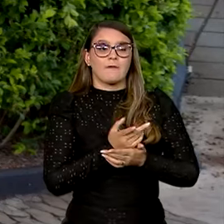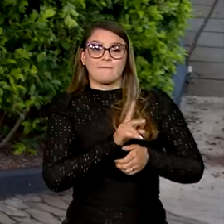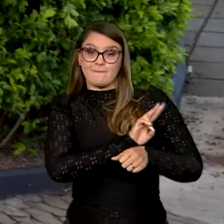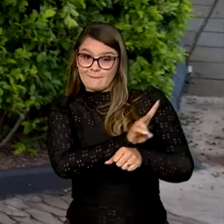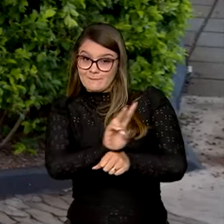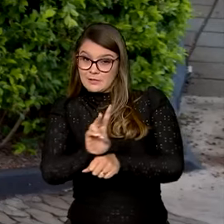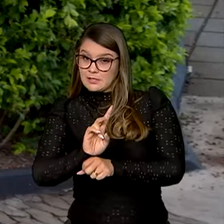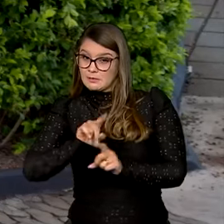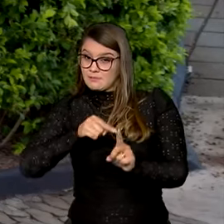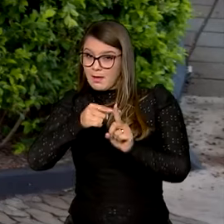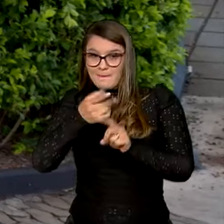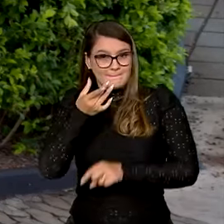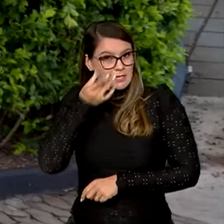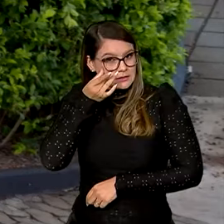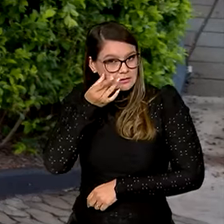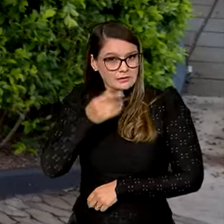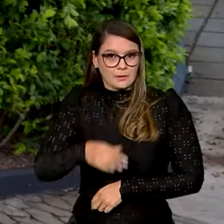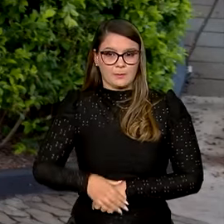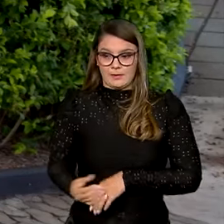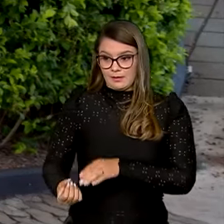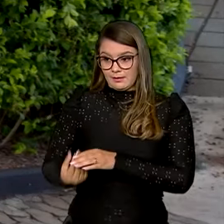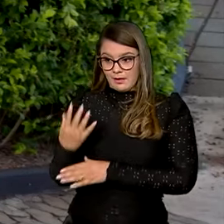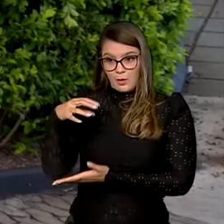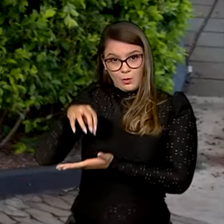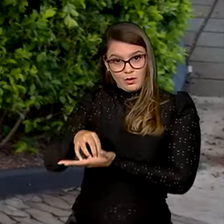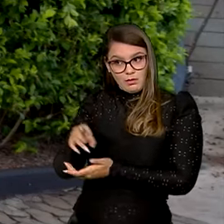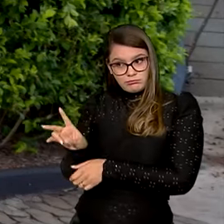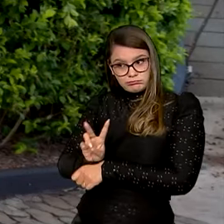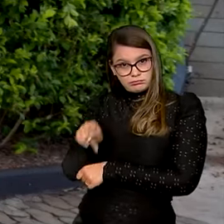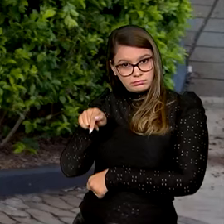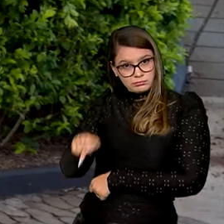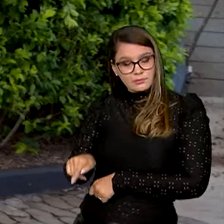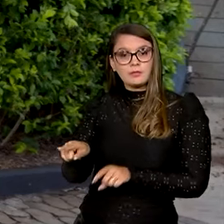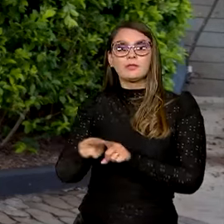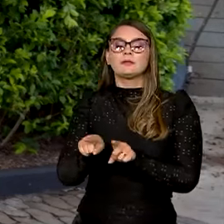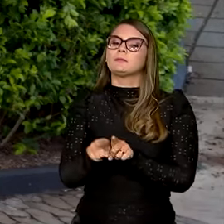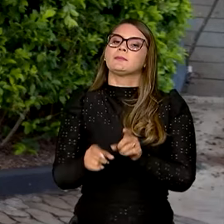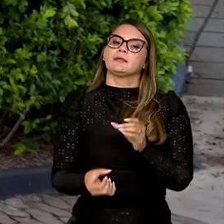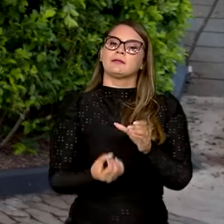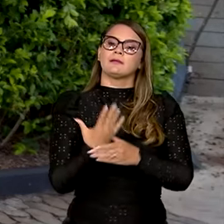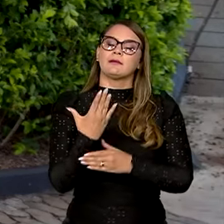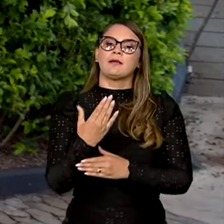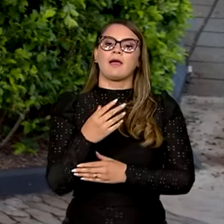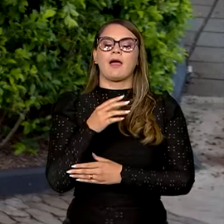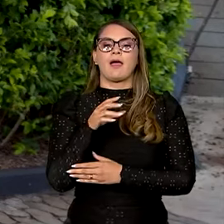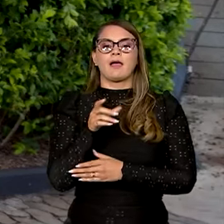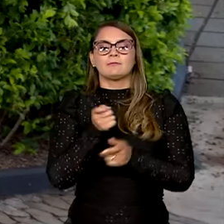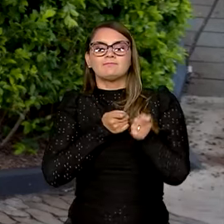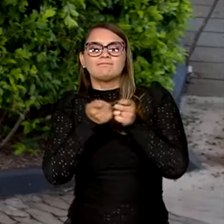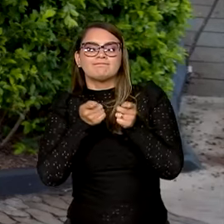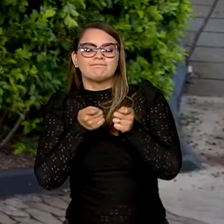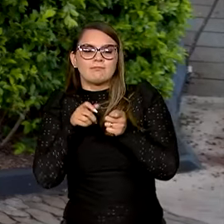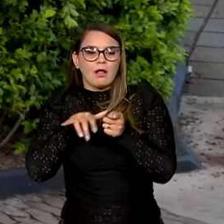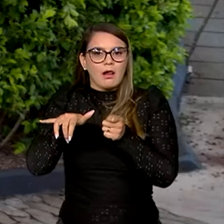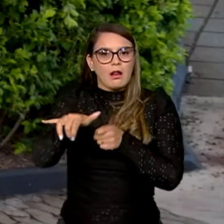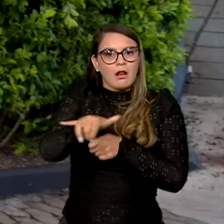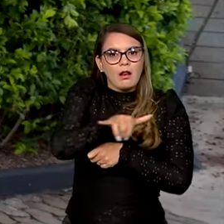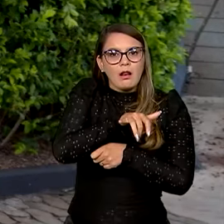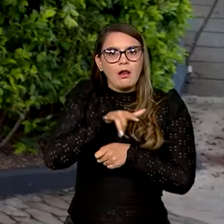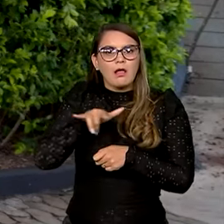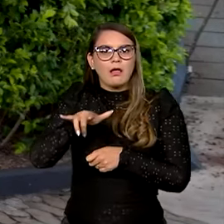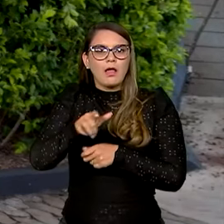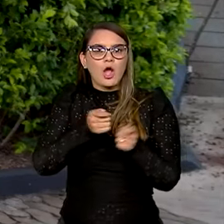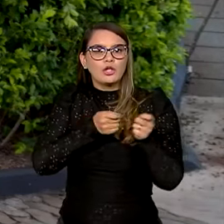fiscalização presencial, a criação de unidades de conservação e a implementação da rastreabilidade